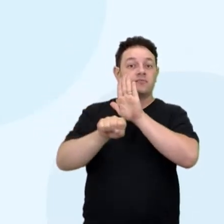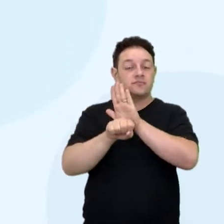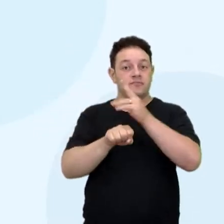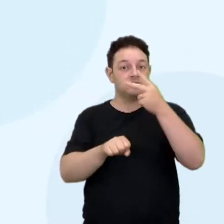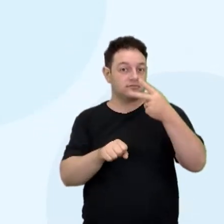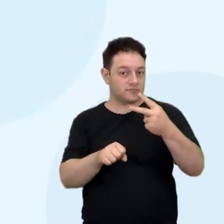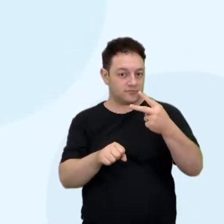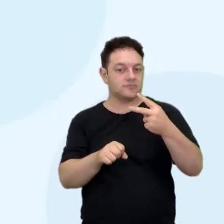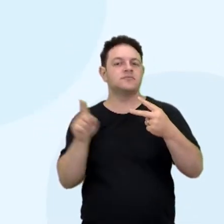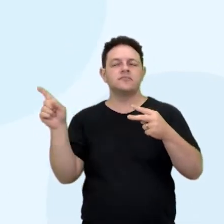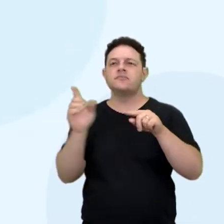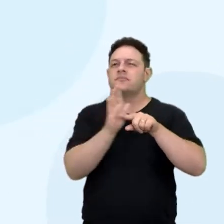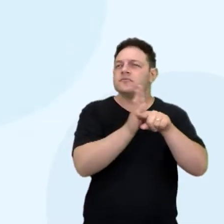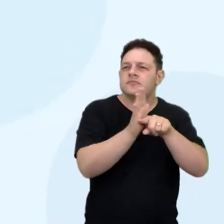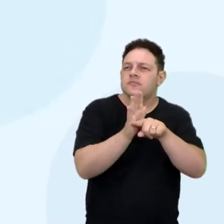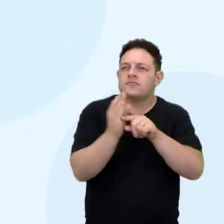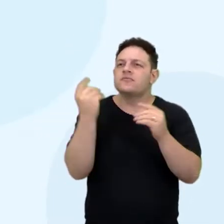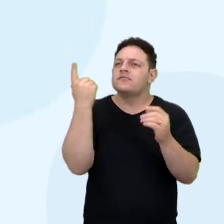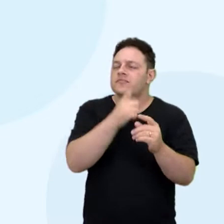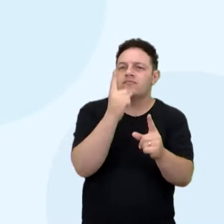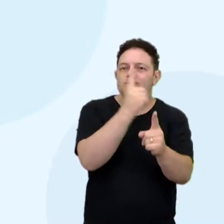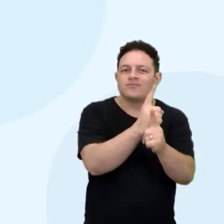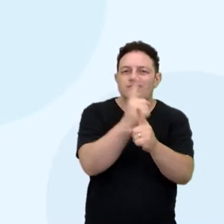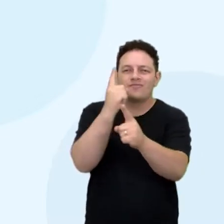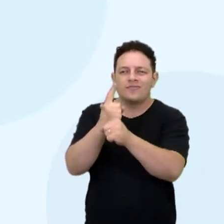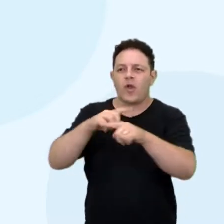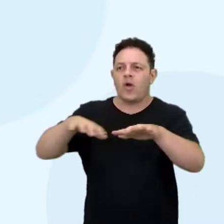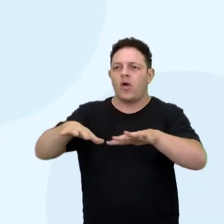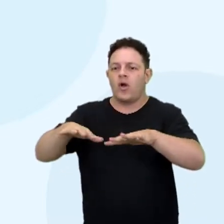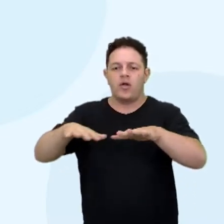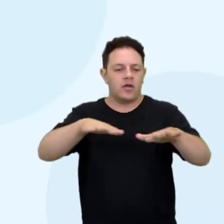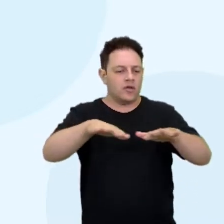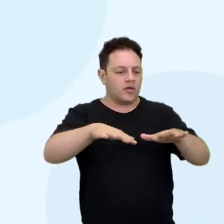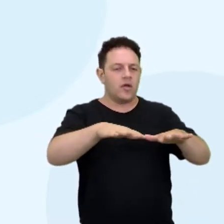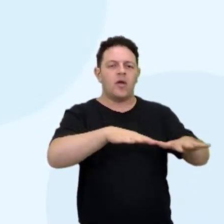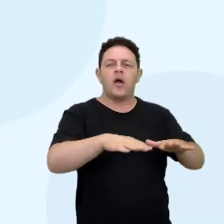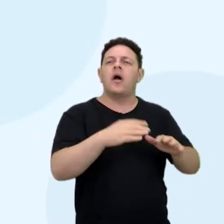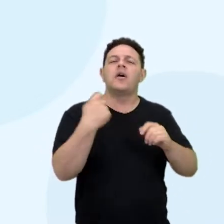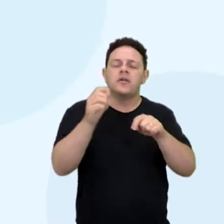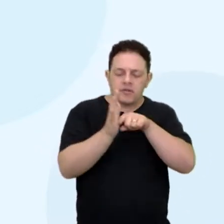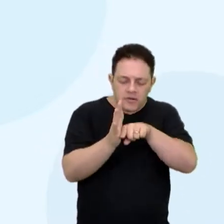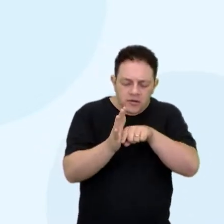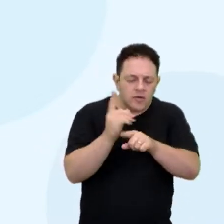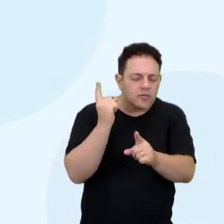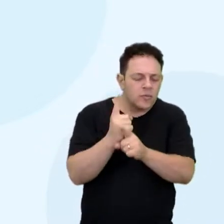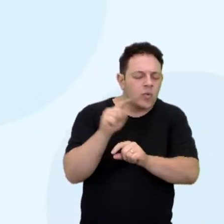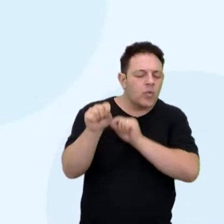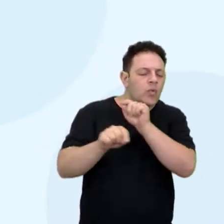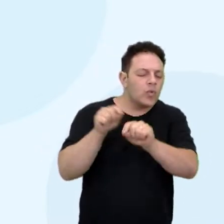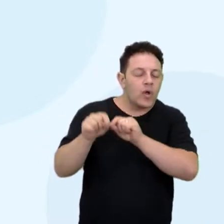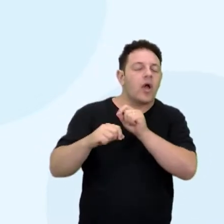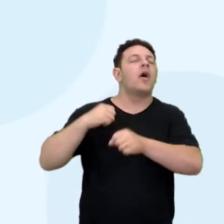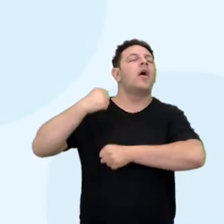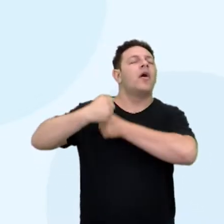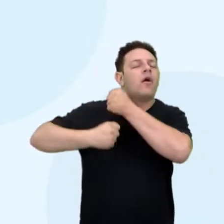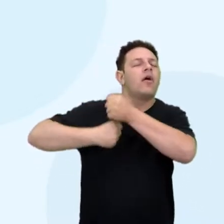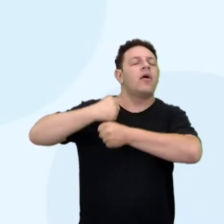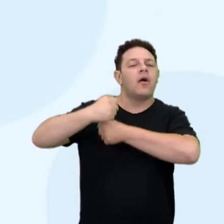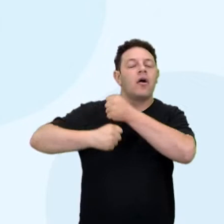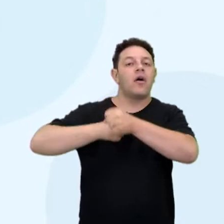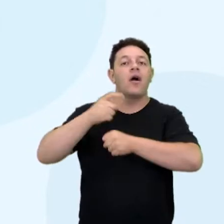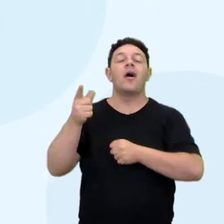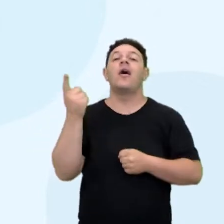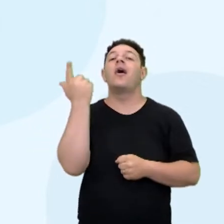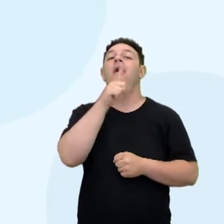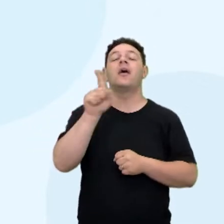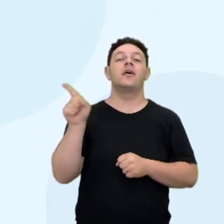observava e registrava aí todos os tremores, buscando aí analisar as causas, né? E depois aí de vários anos, né, ele